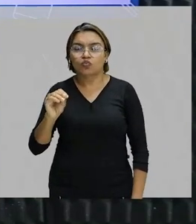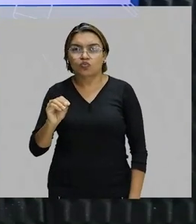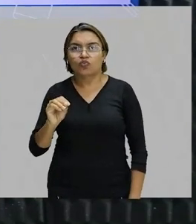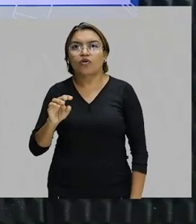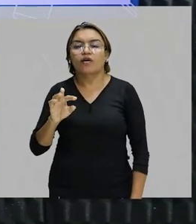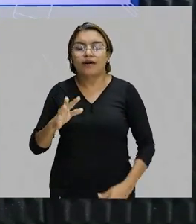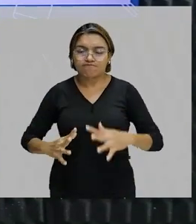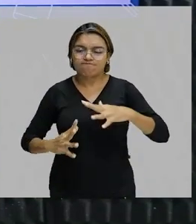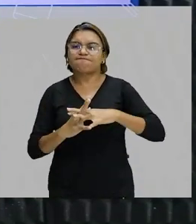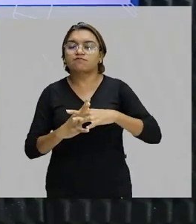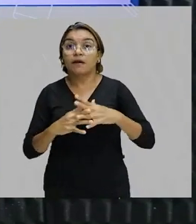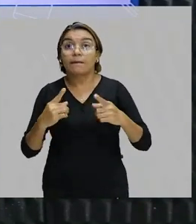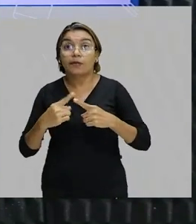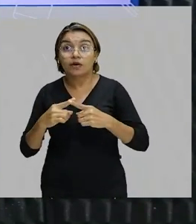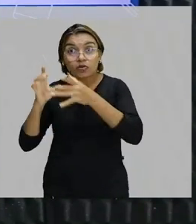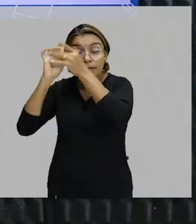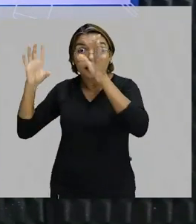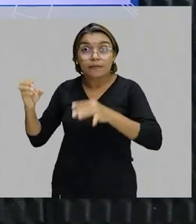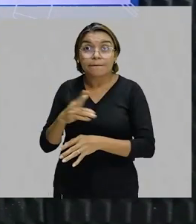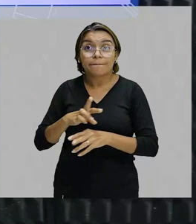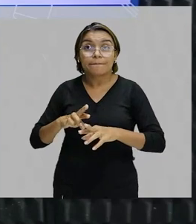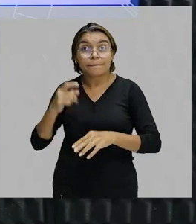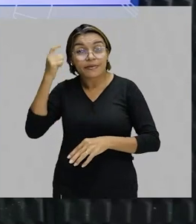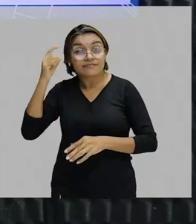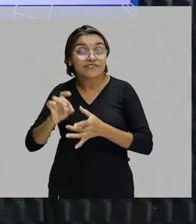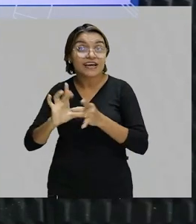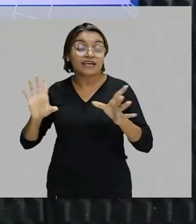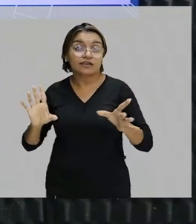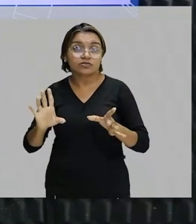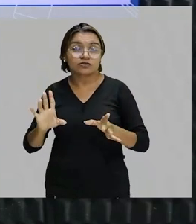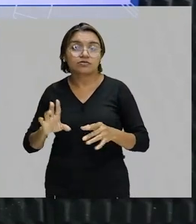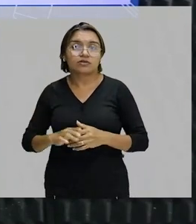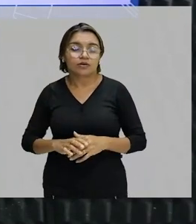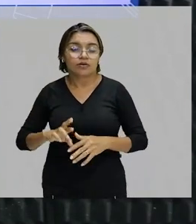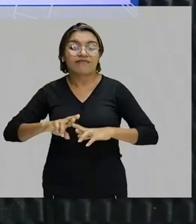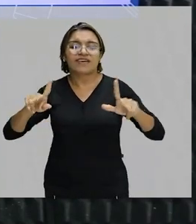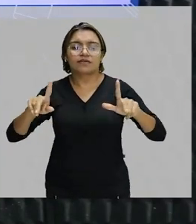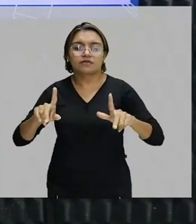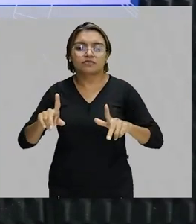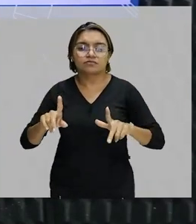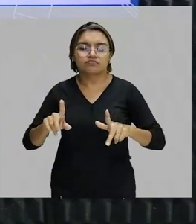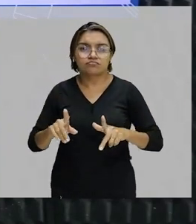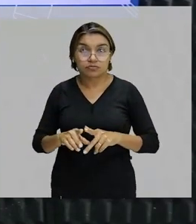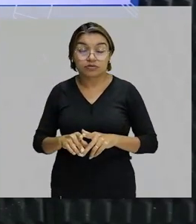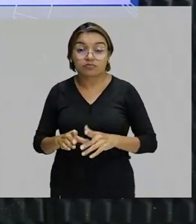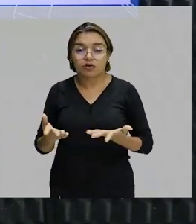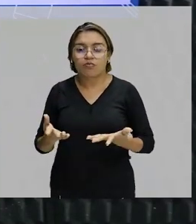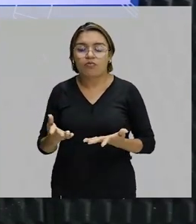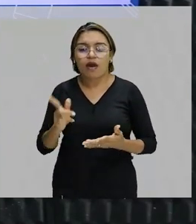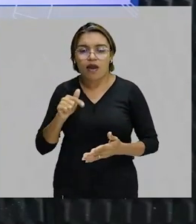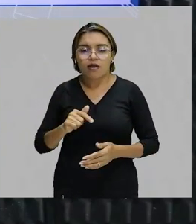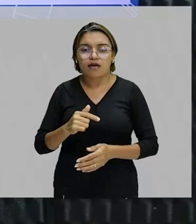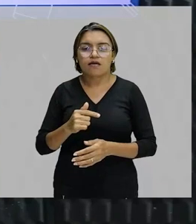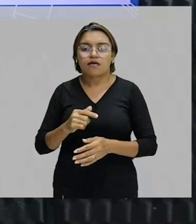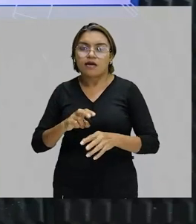errado porque foge da ideia de disciplina fiscal a disciplina fiscal é exatamente respeitar o orçamento e